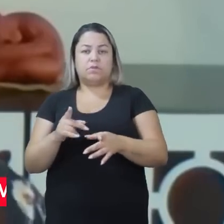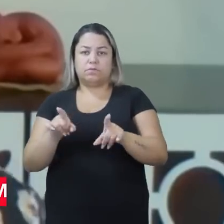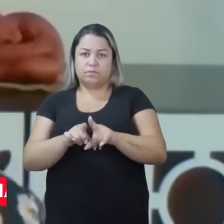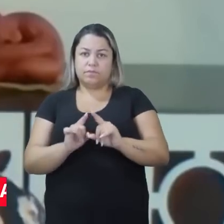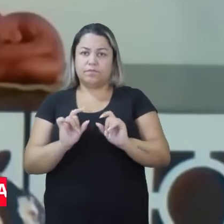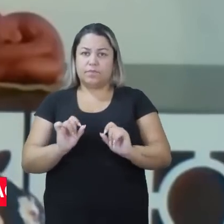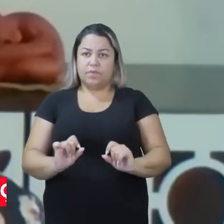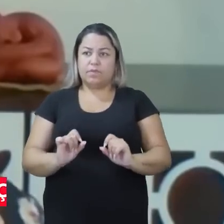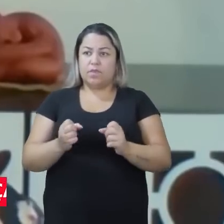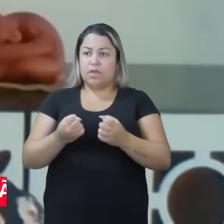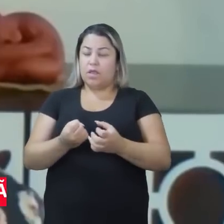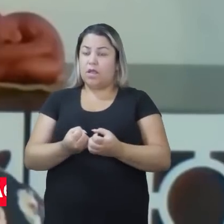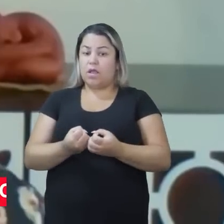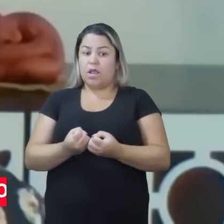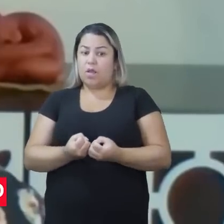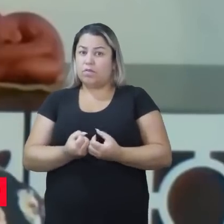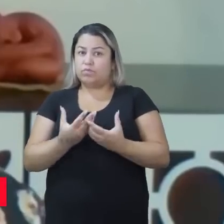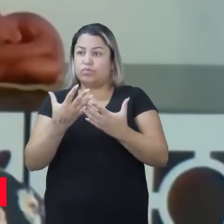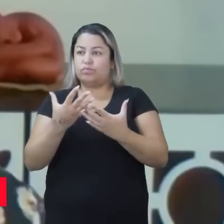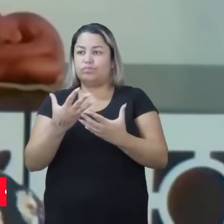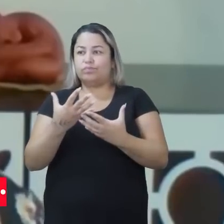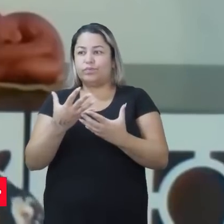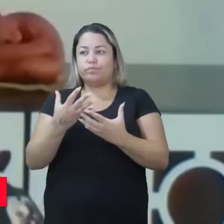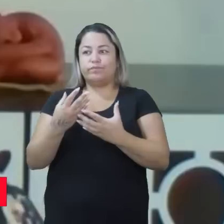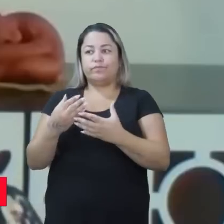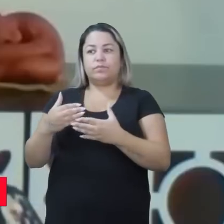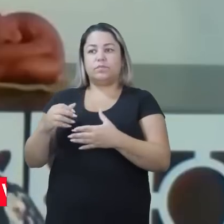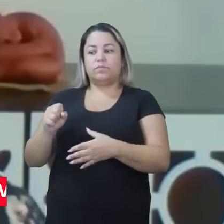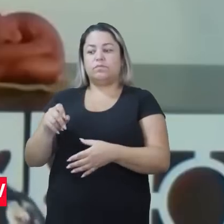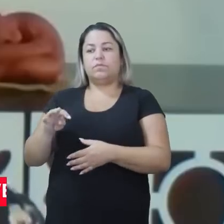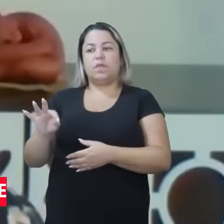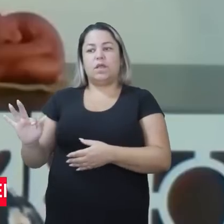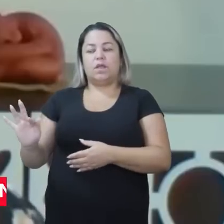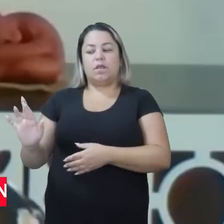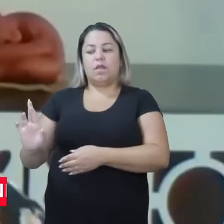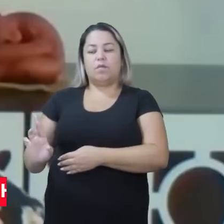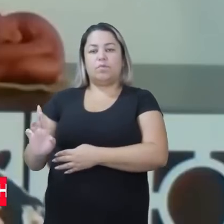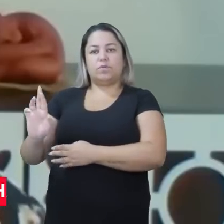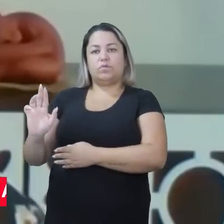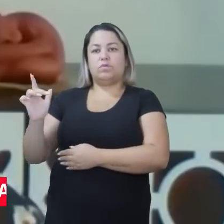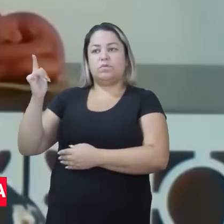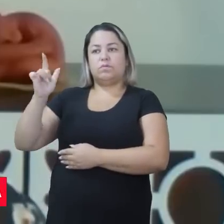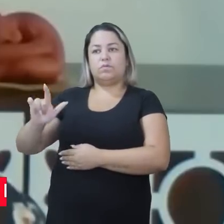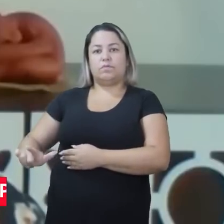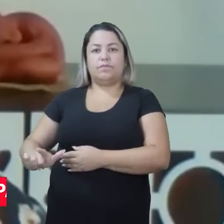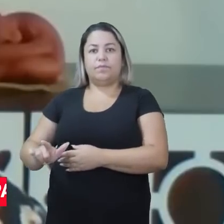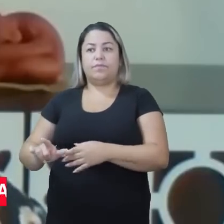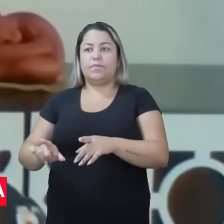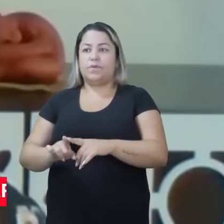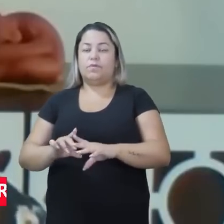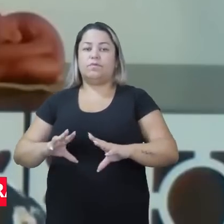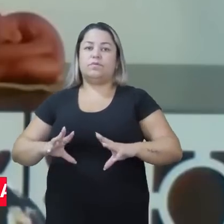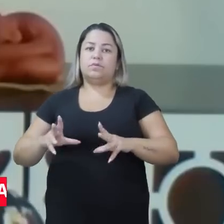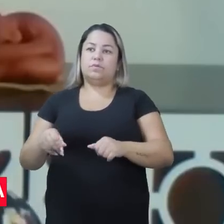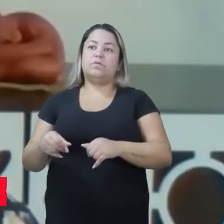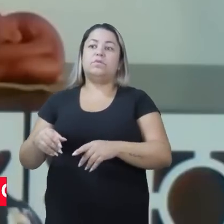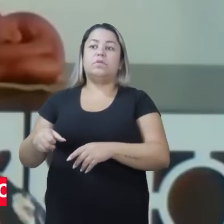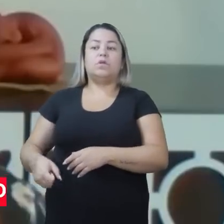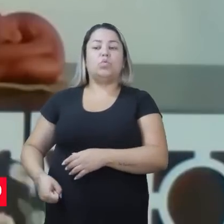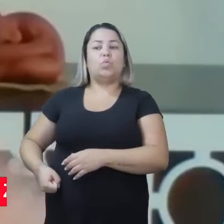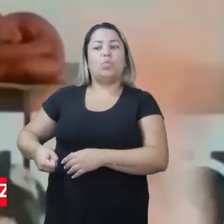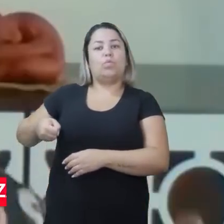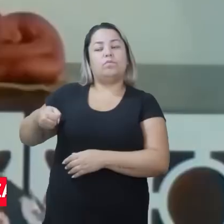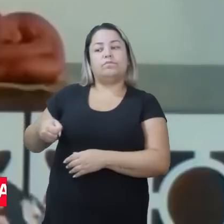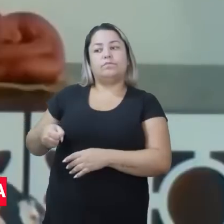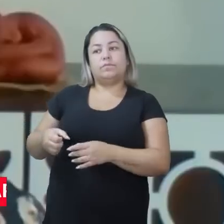situação ele se explodiu, né? Quer dizer, eu acho que ele representa, ou o outro que levou aquelas bombas todas dentro da mala do